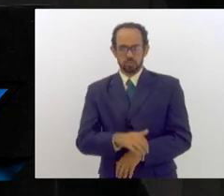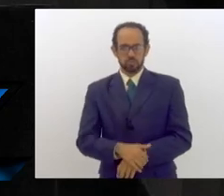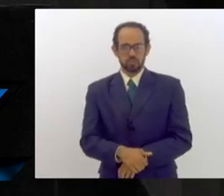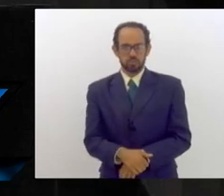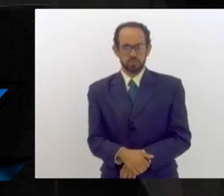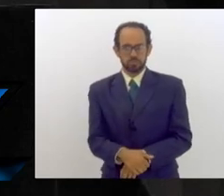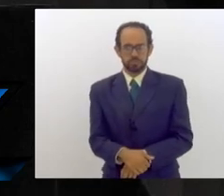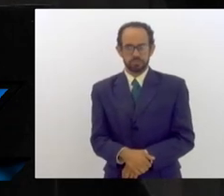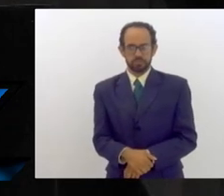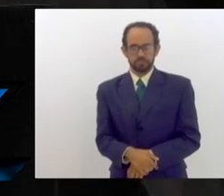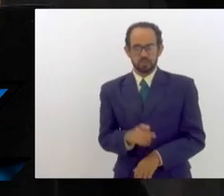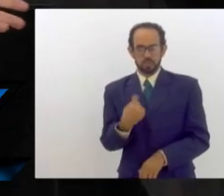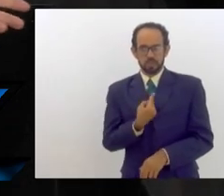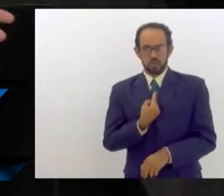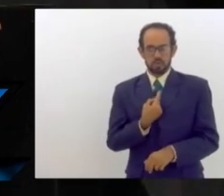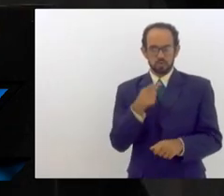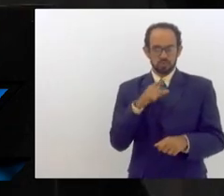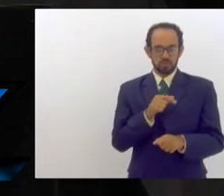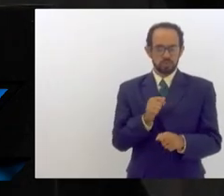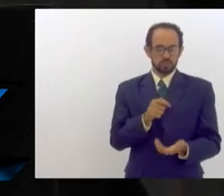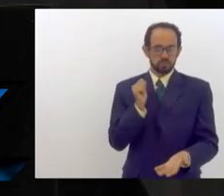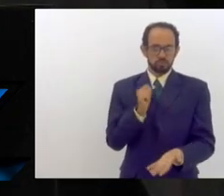a gente financiaria